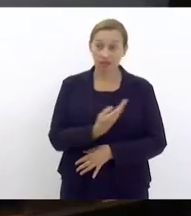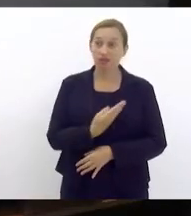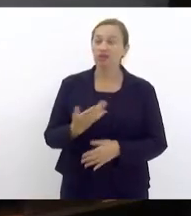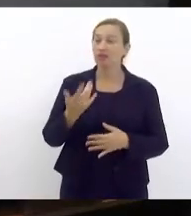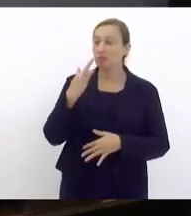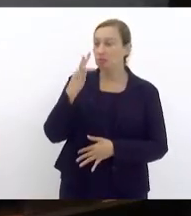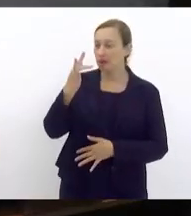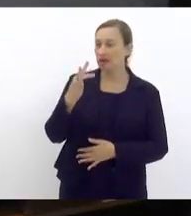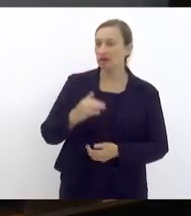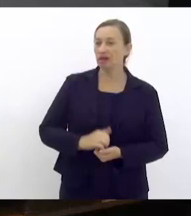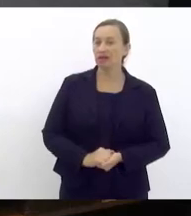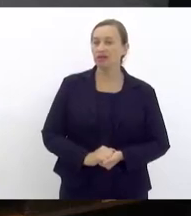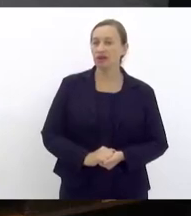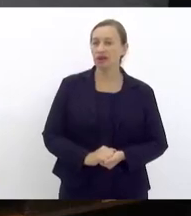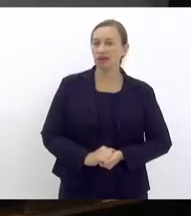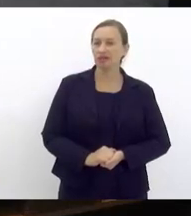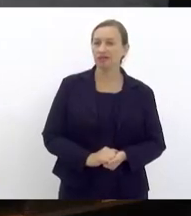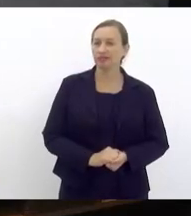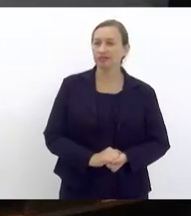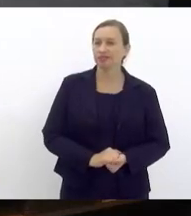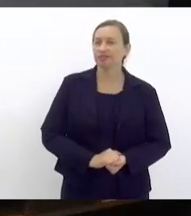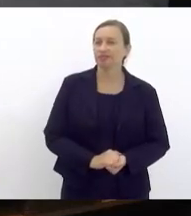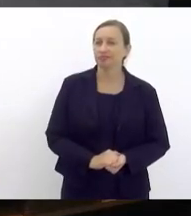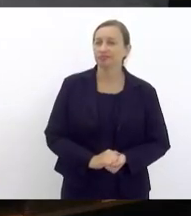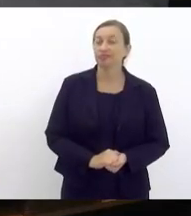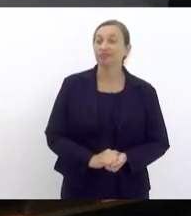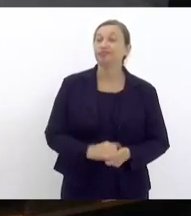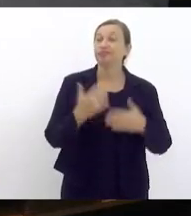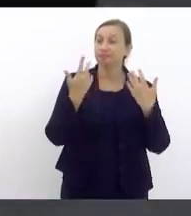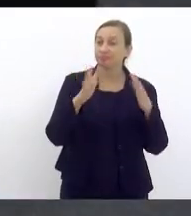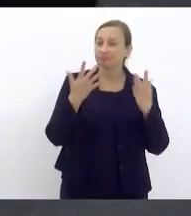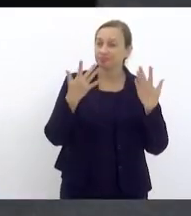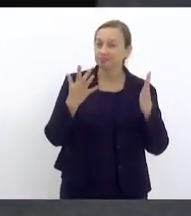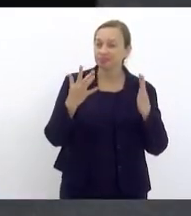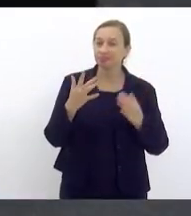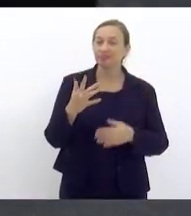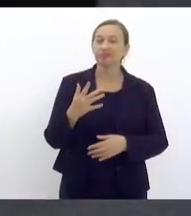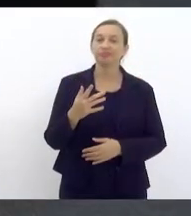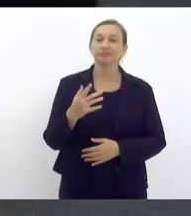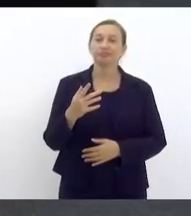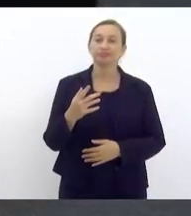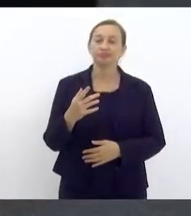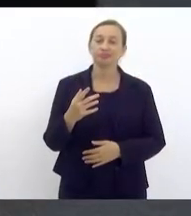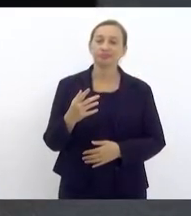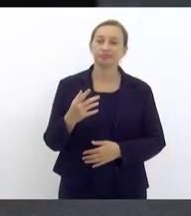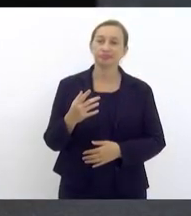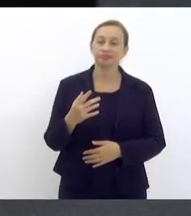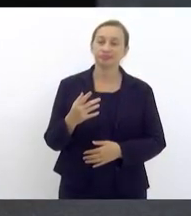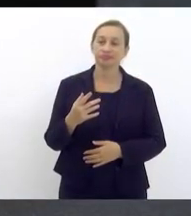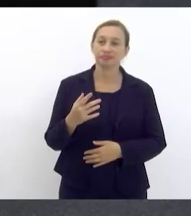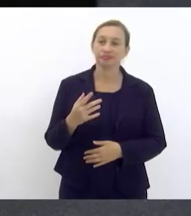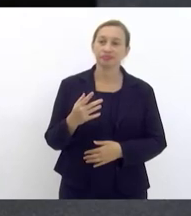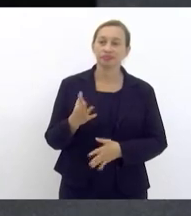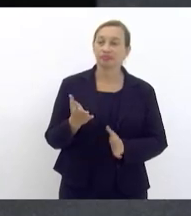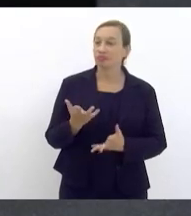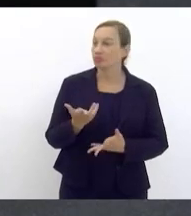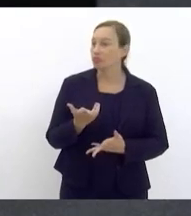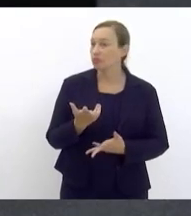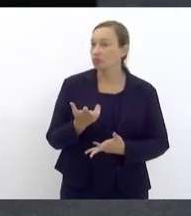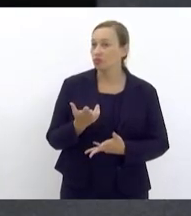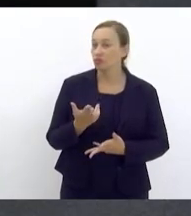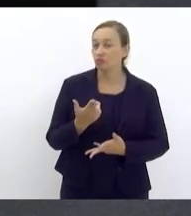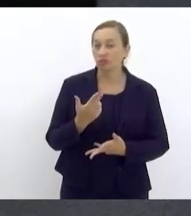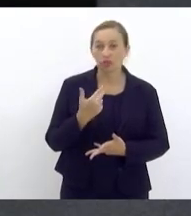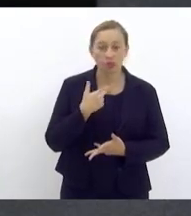brevemente deputada pra a nobre iniciativa de vossa excelência e sem poder